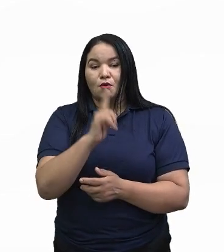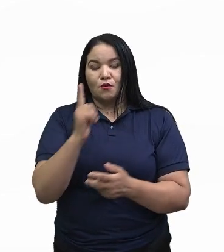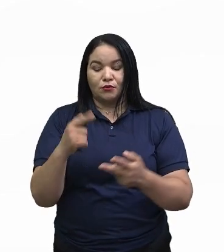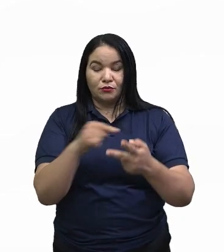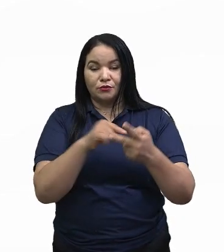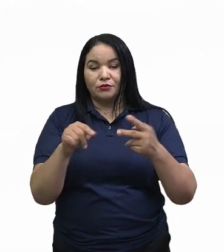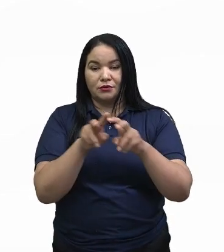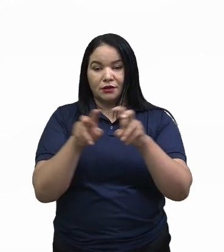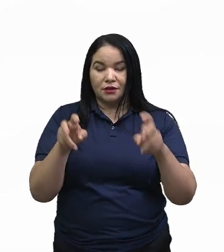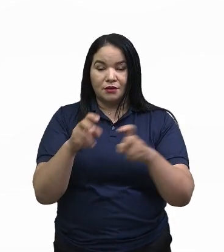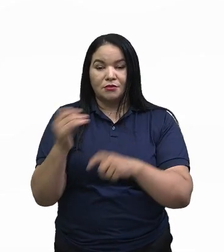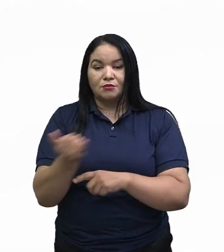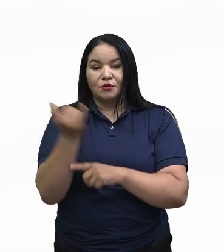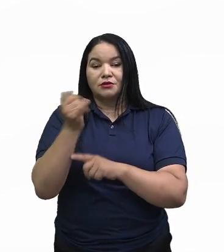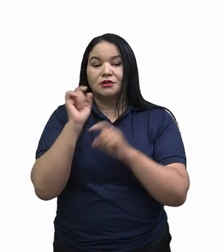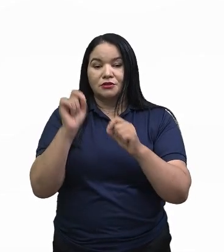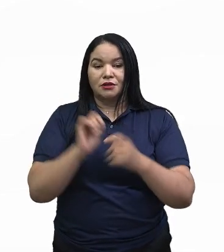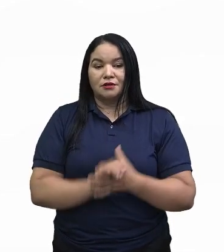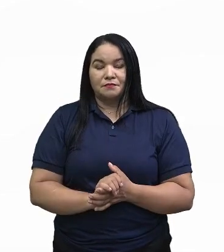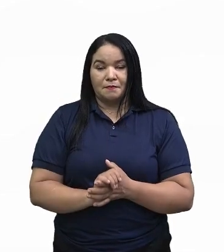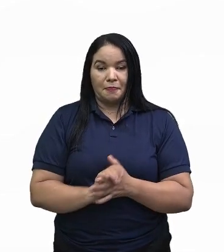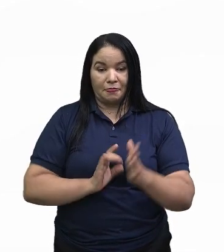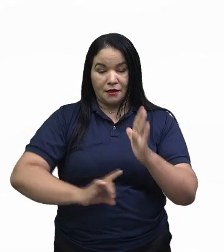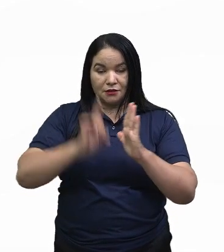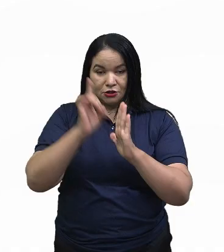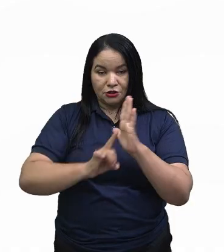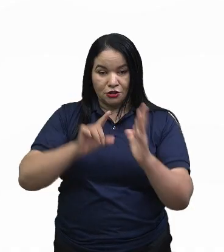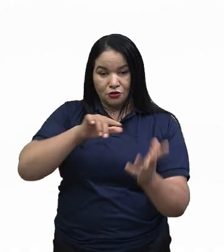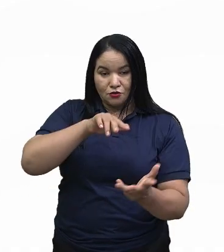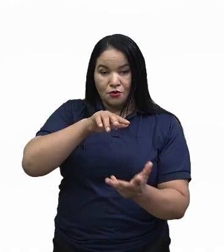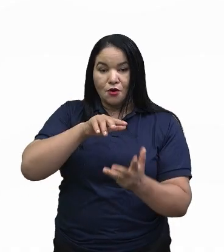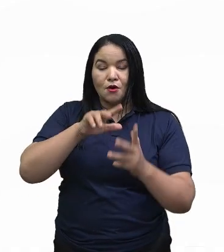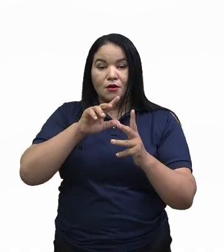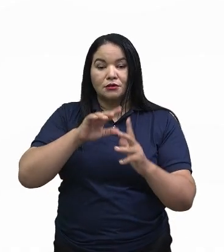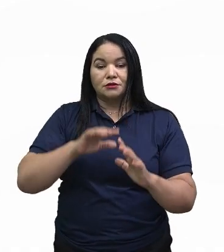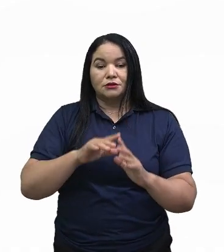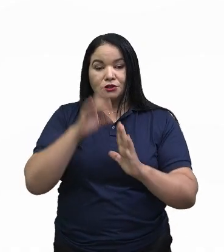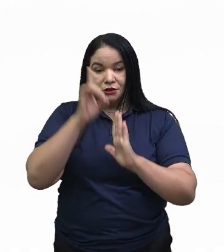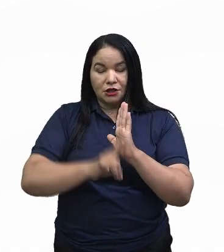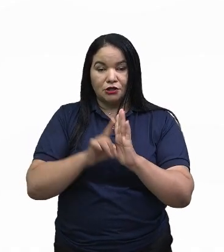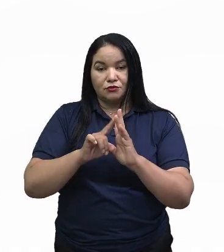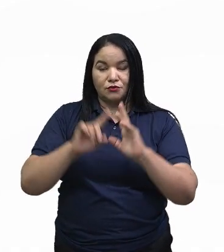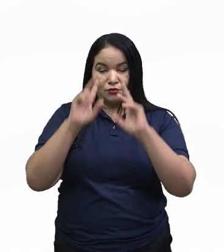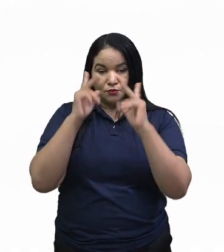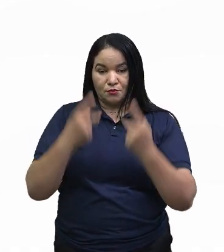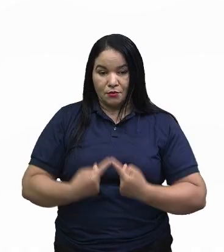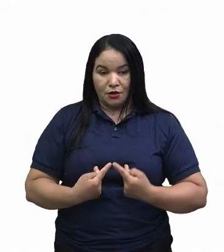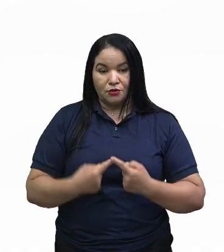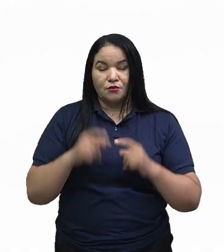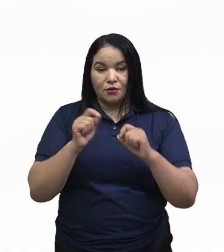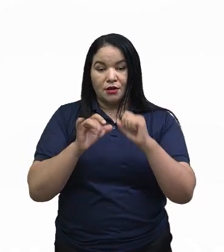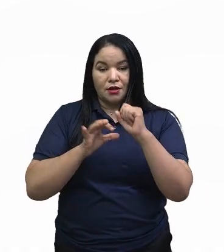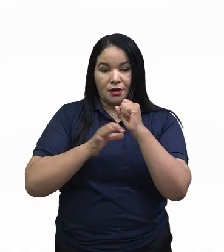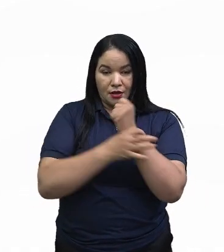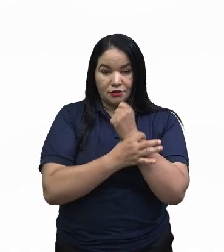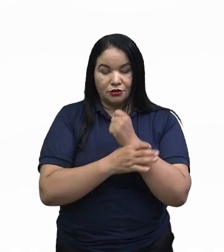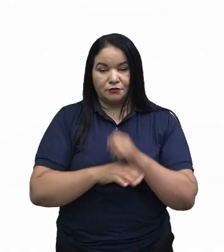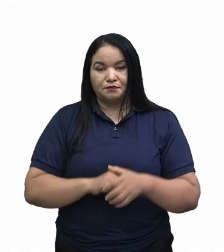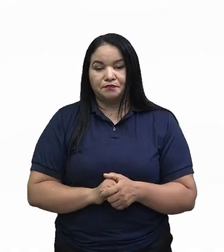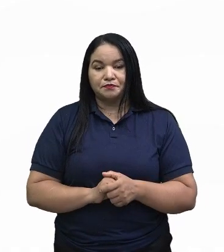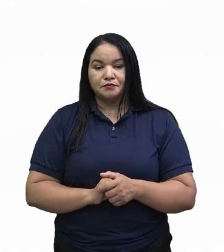importante são os direitos humanos como uma garantia. Então, a proteção e